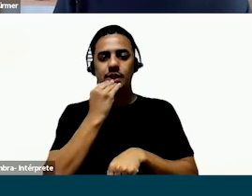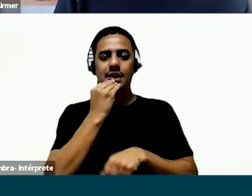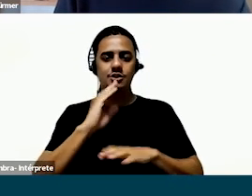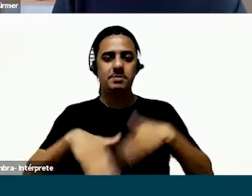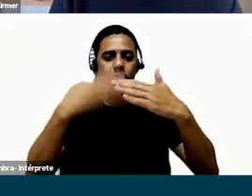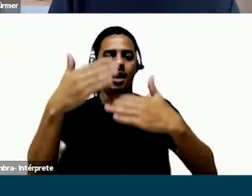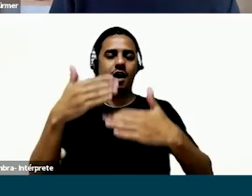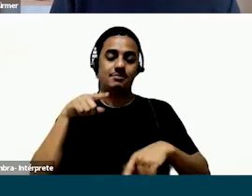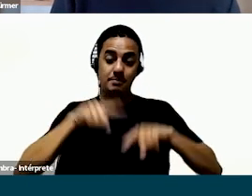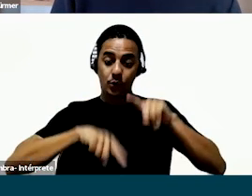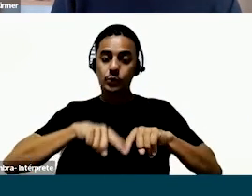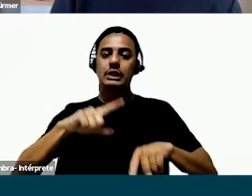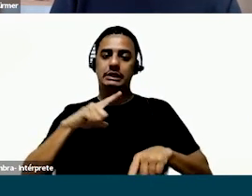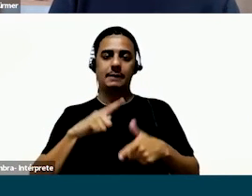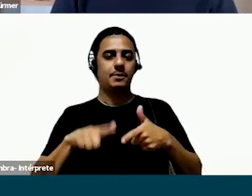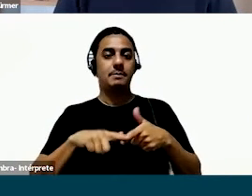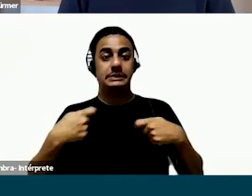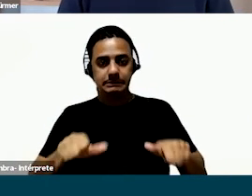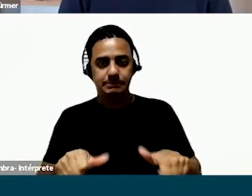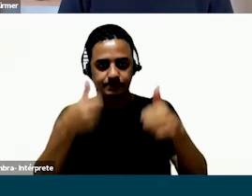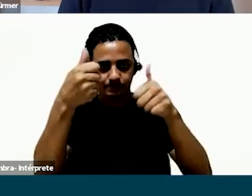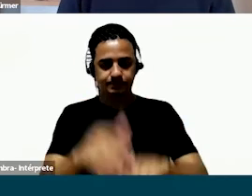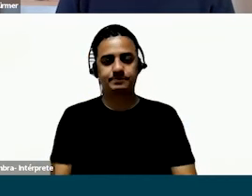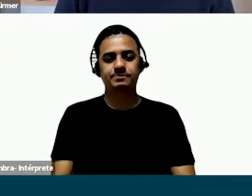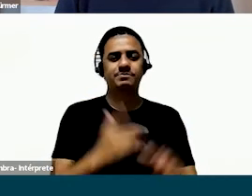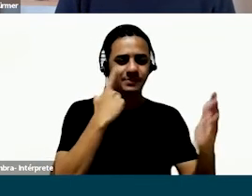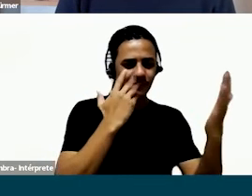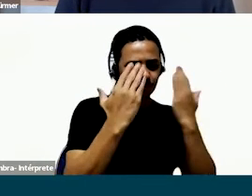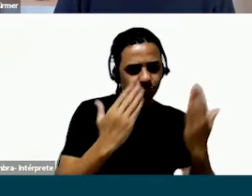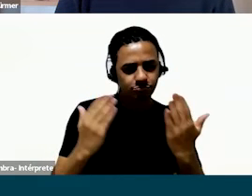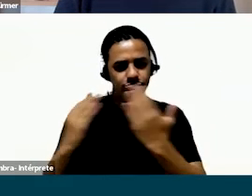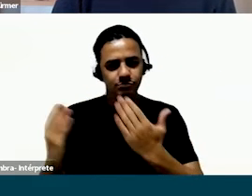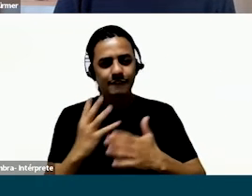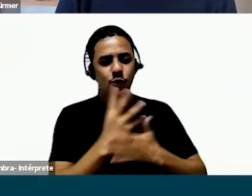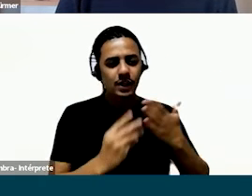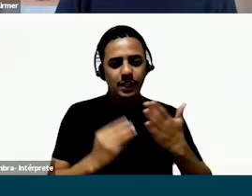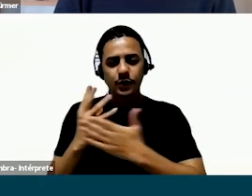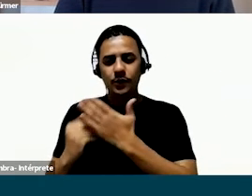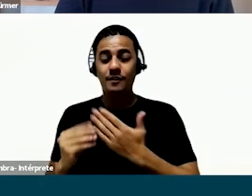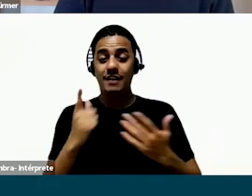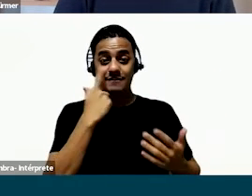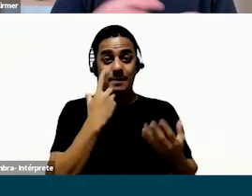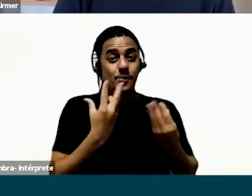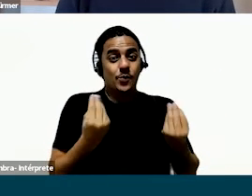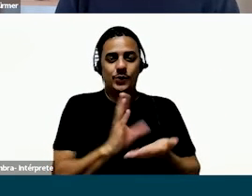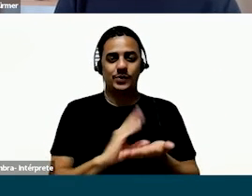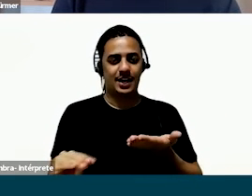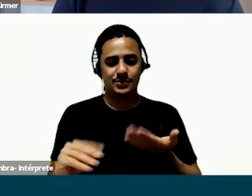gap do nosso produto. Quando você vai fazer cohort, analisar funil e buscar relações, você vai olhar